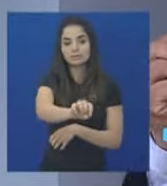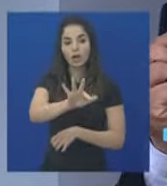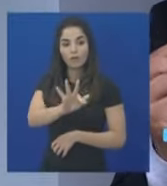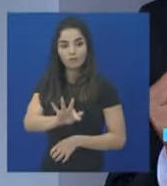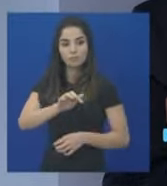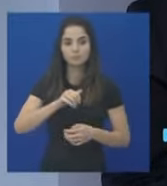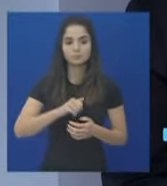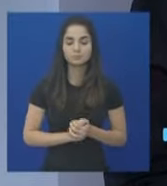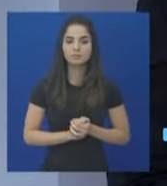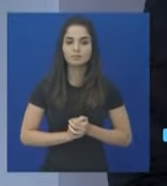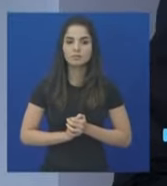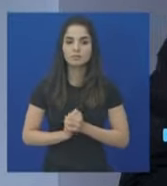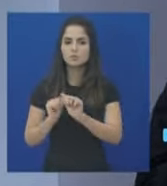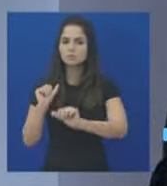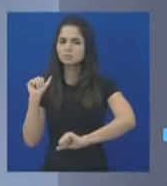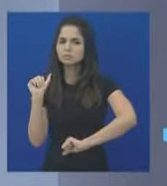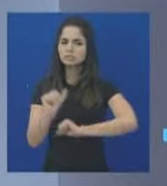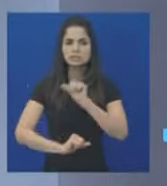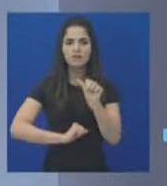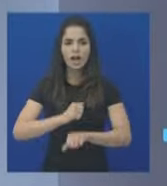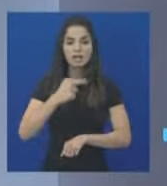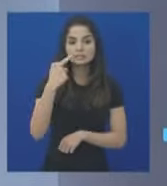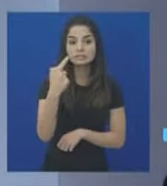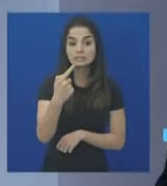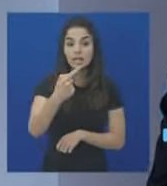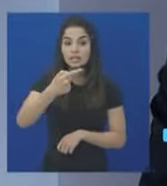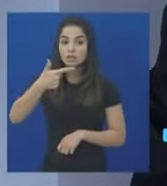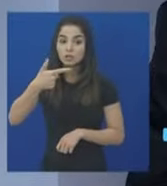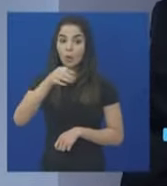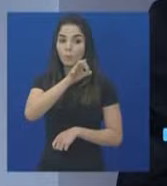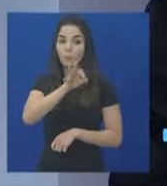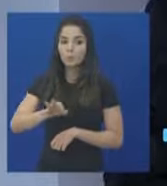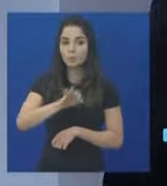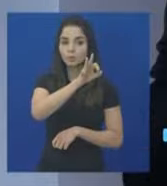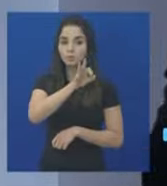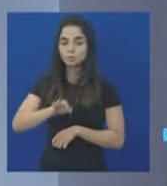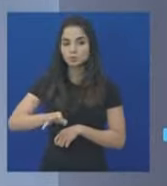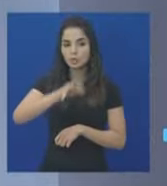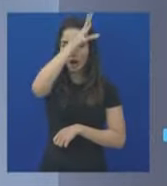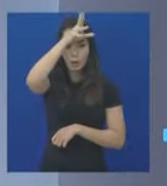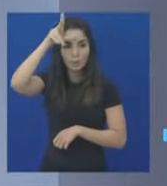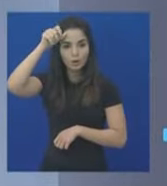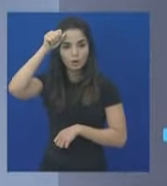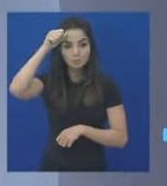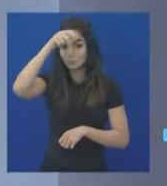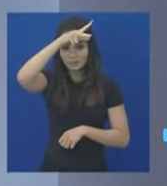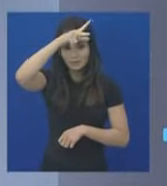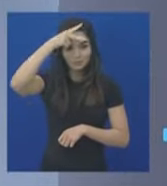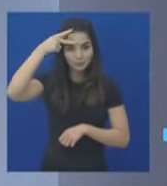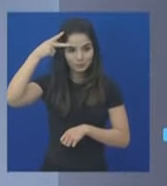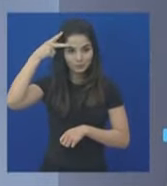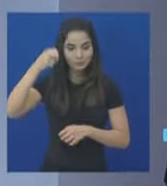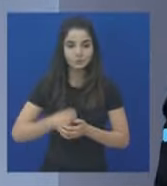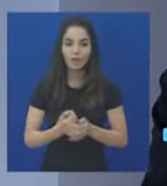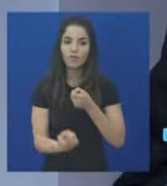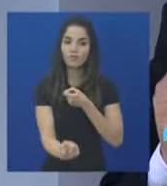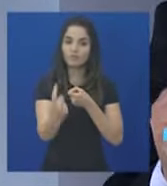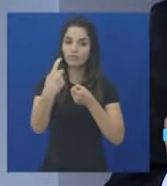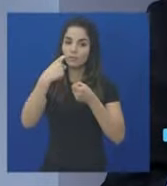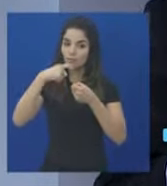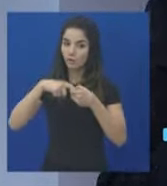nós fizemos uma cobertura de 70% da população. Eu vou voltar a ser prefeito para que a gente